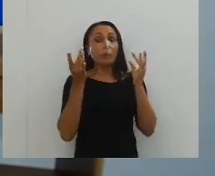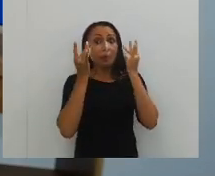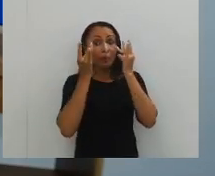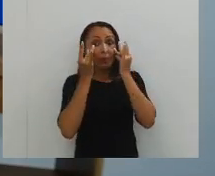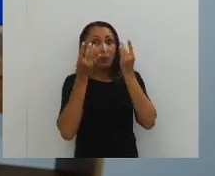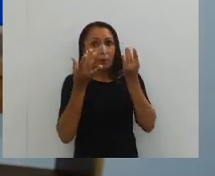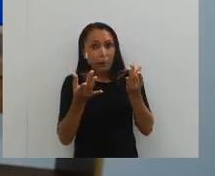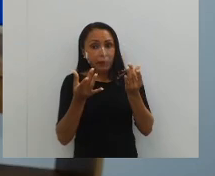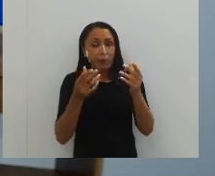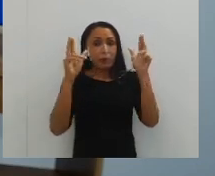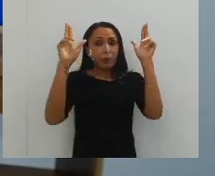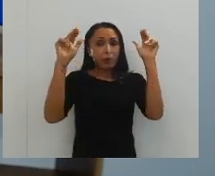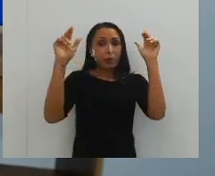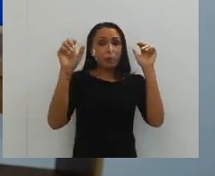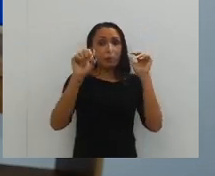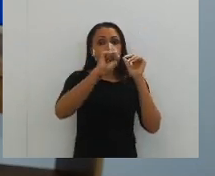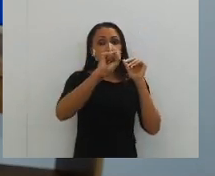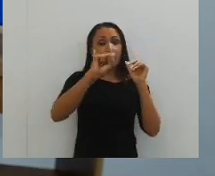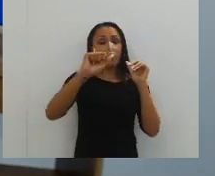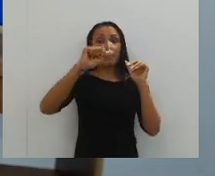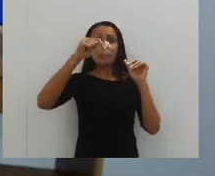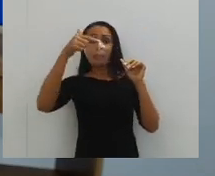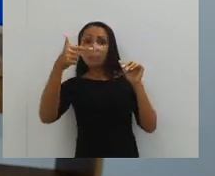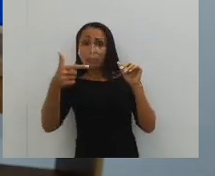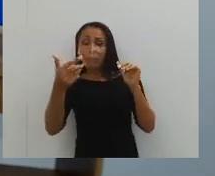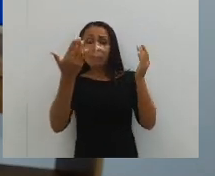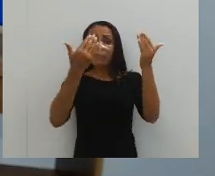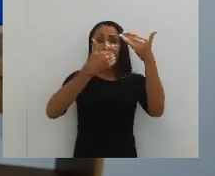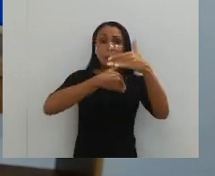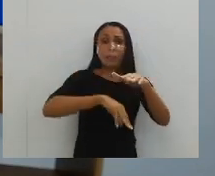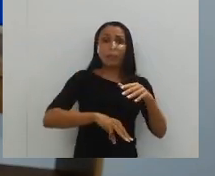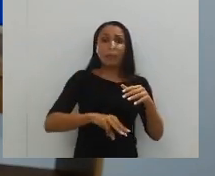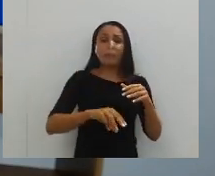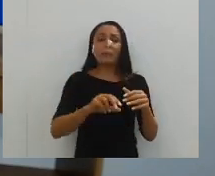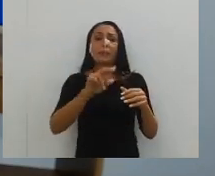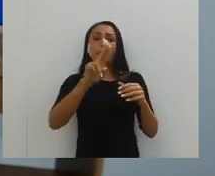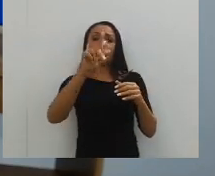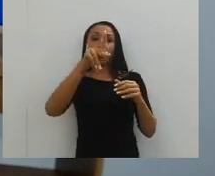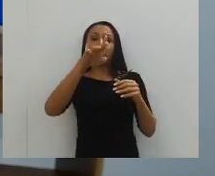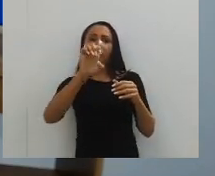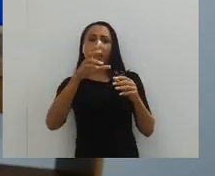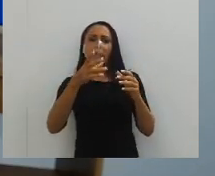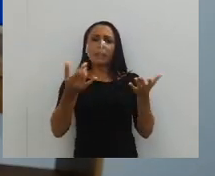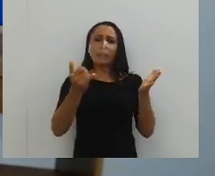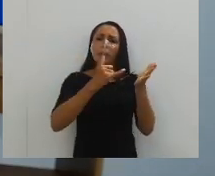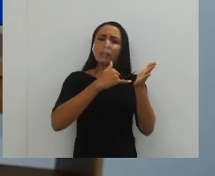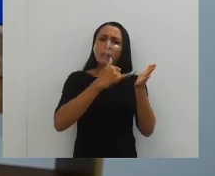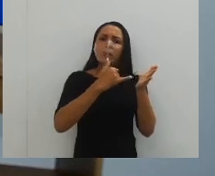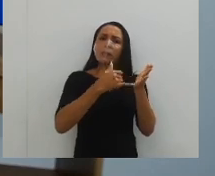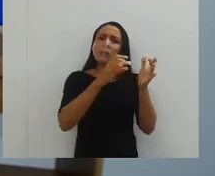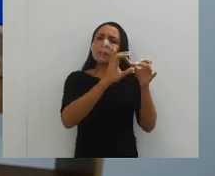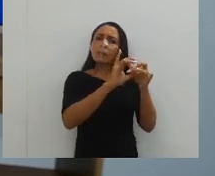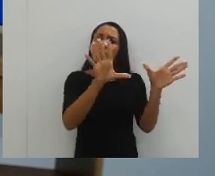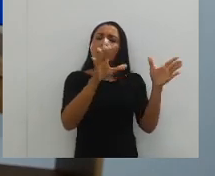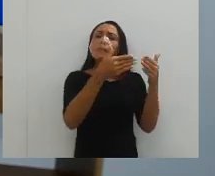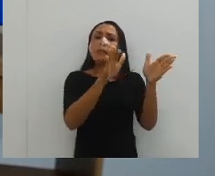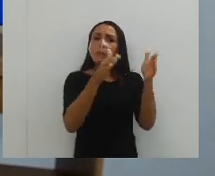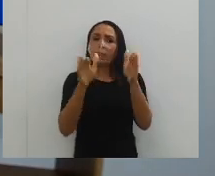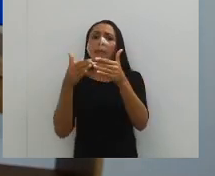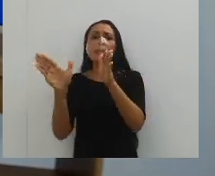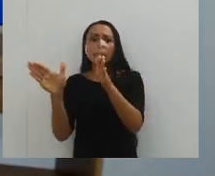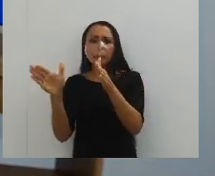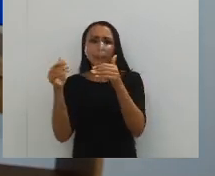nos assuntos do seriado 2, tá? Na prova da UPE. Lembrem que a inscrição está aberta, tá? Se você ainda não fez a inscrição, faça a sua inscrição no danado do